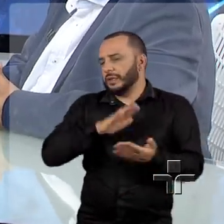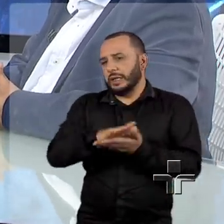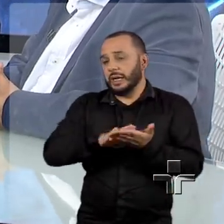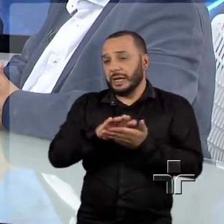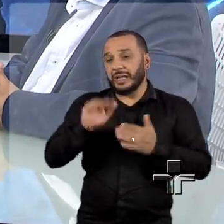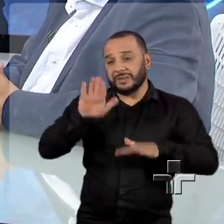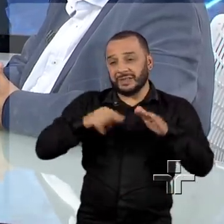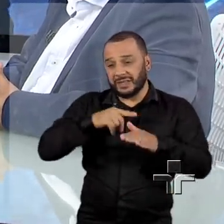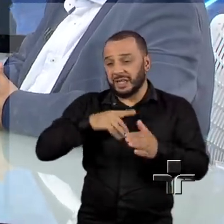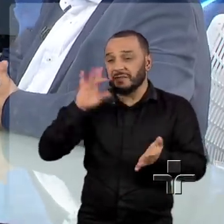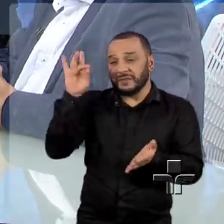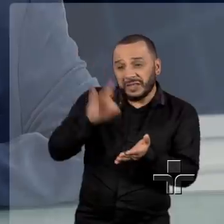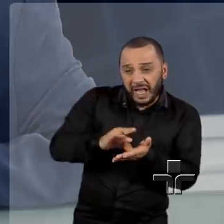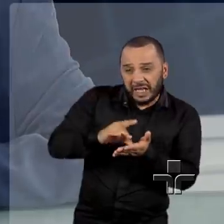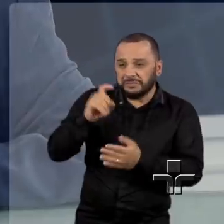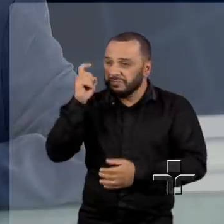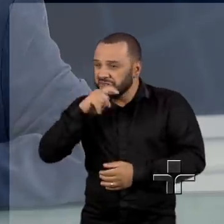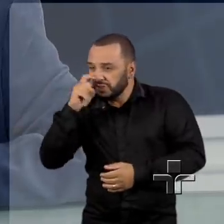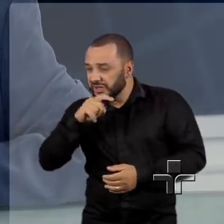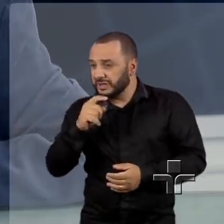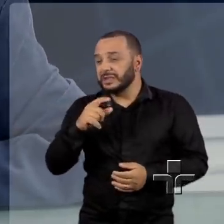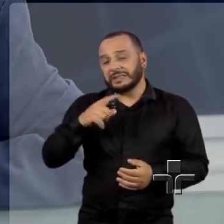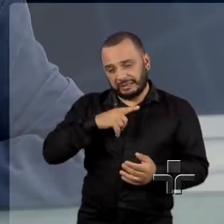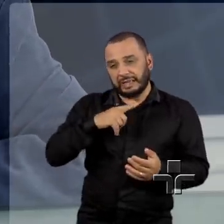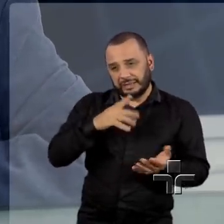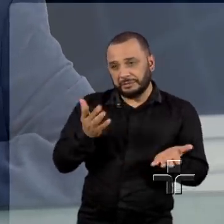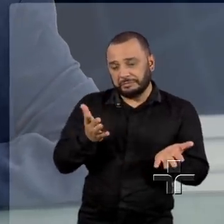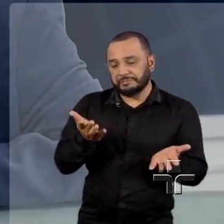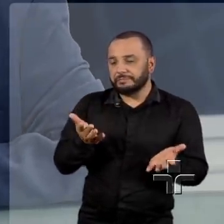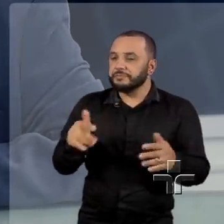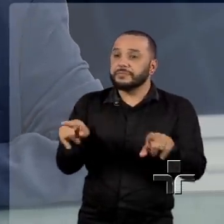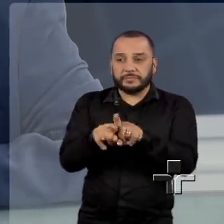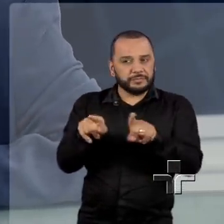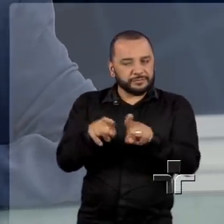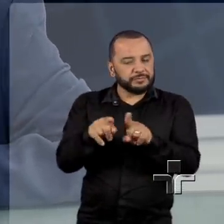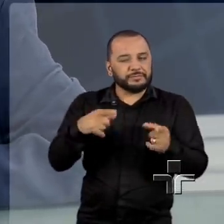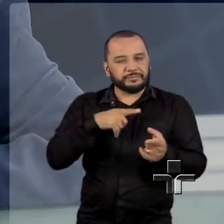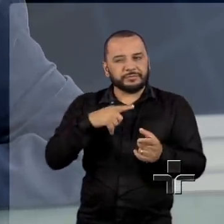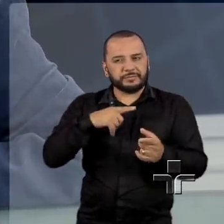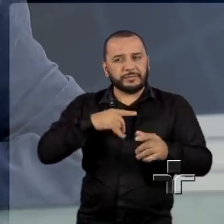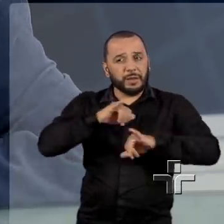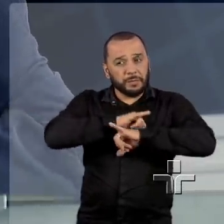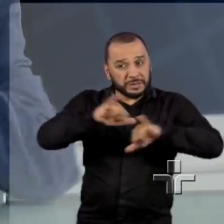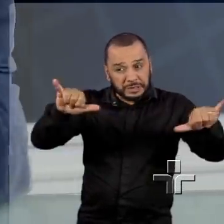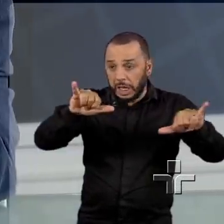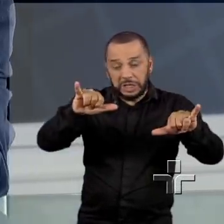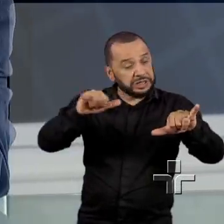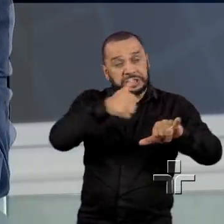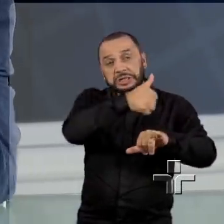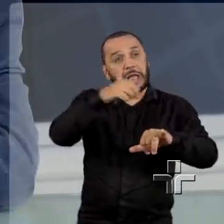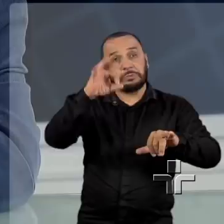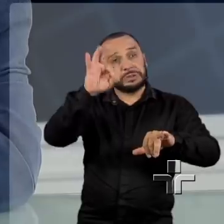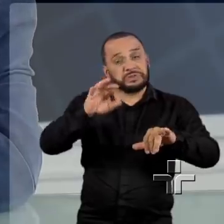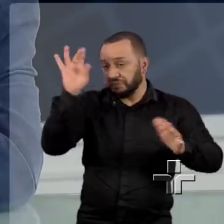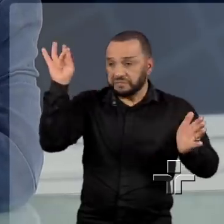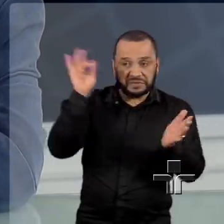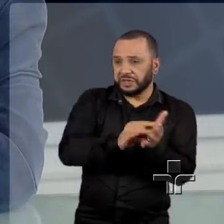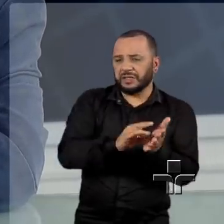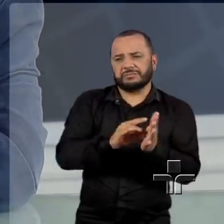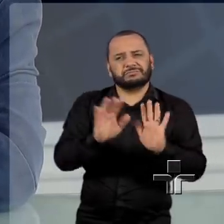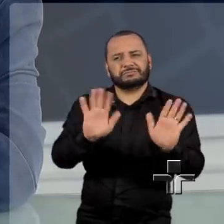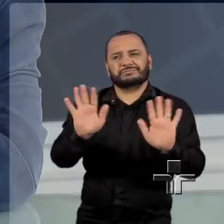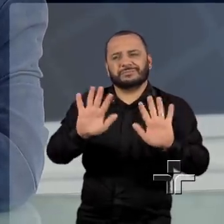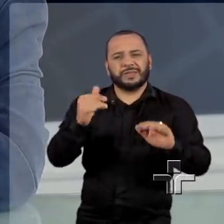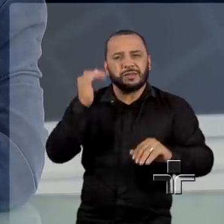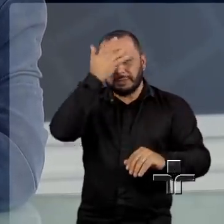verdade e ficção é muito grande. A publicidade nunca trabalhou com verdade, digamos. Você nunca entendeu que alguém que